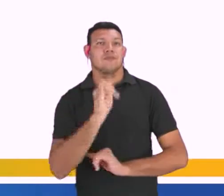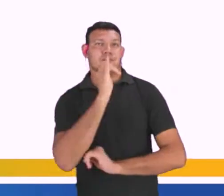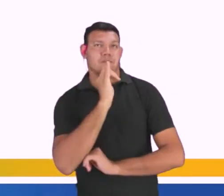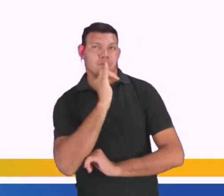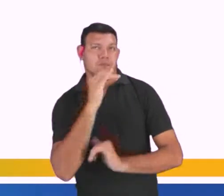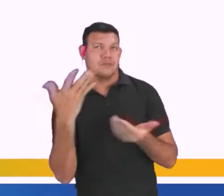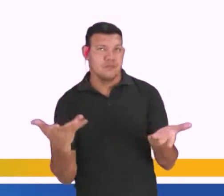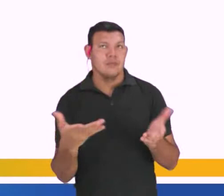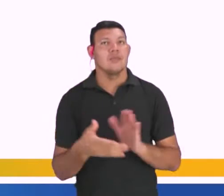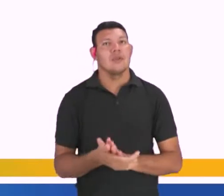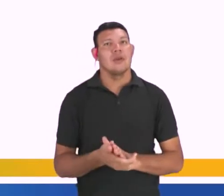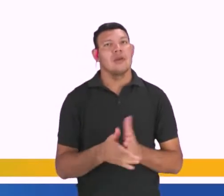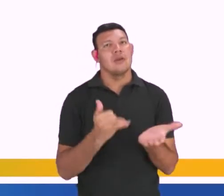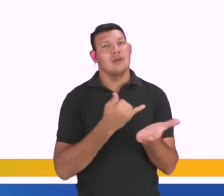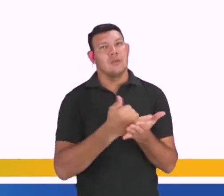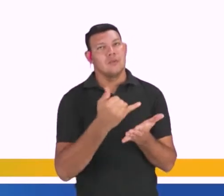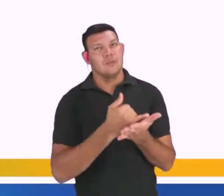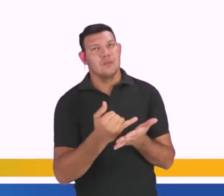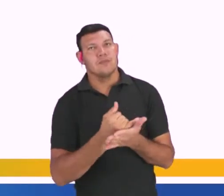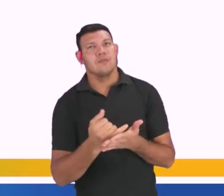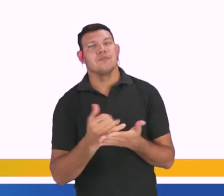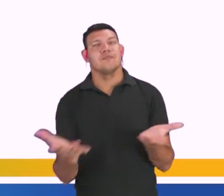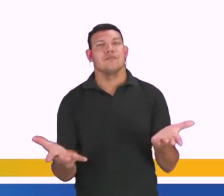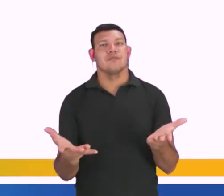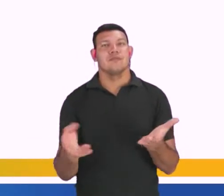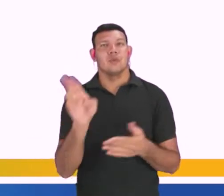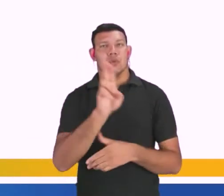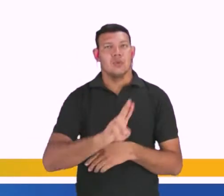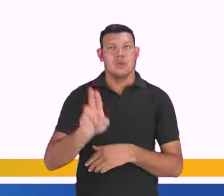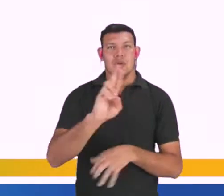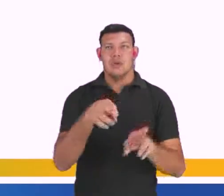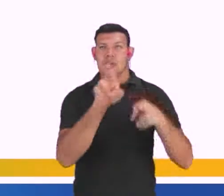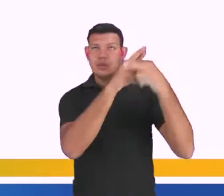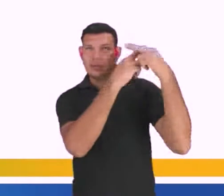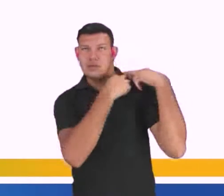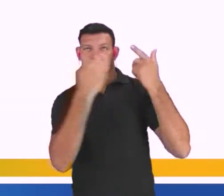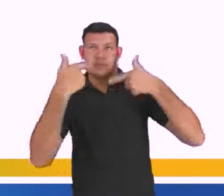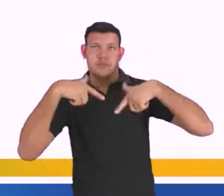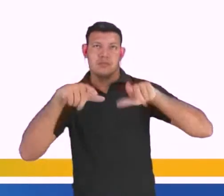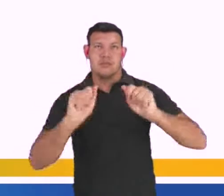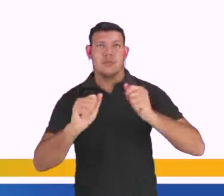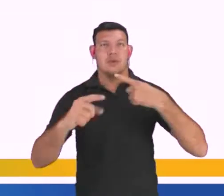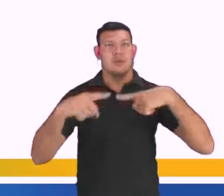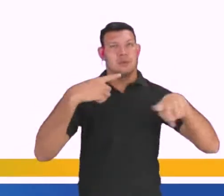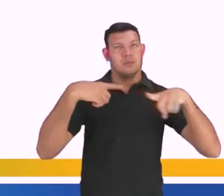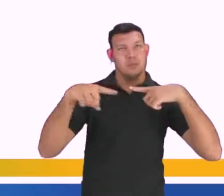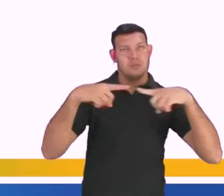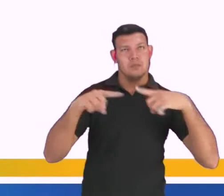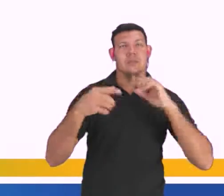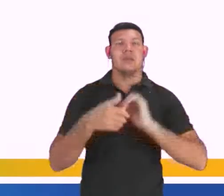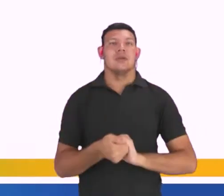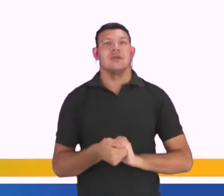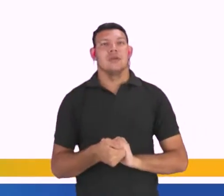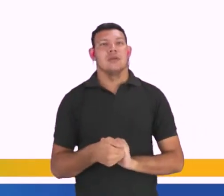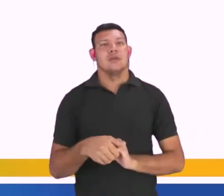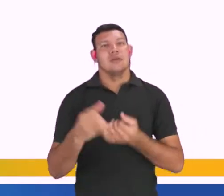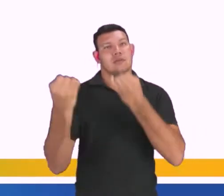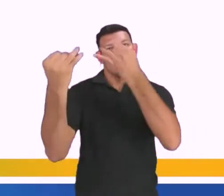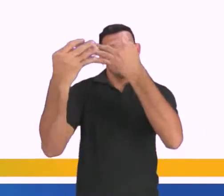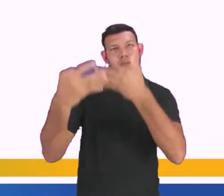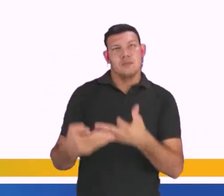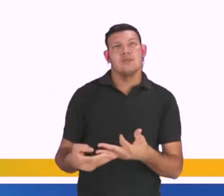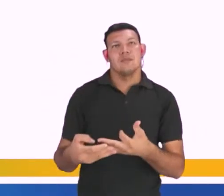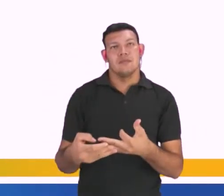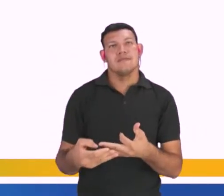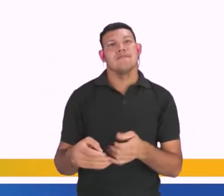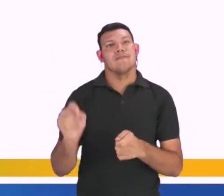linguagem. Música que fala ou explica como se faz em música, poemas que tratam do fazer poético, além de filmes que